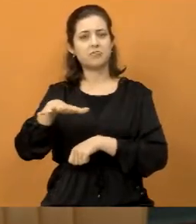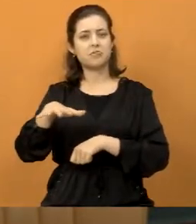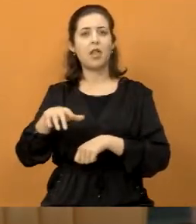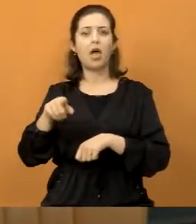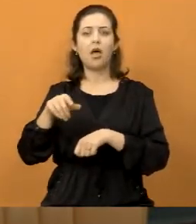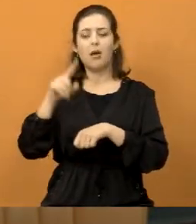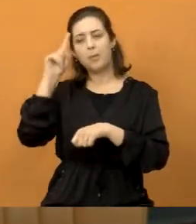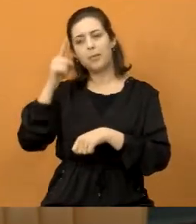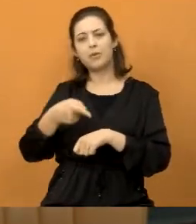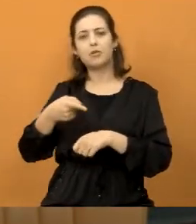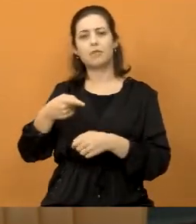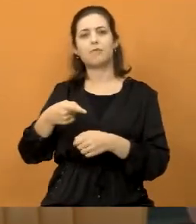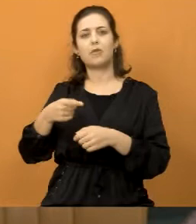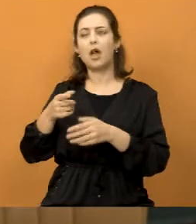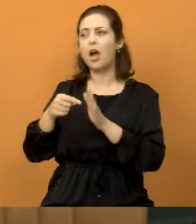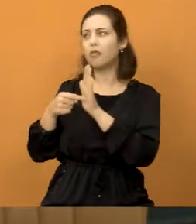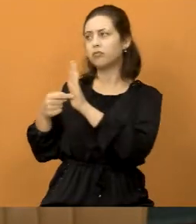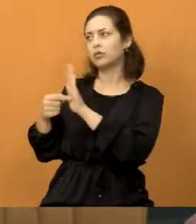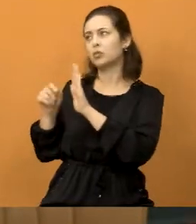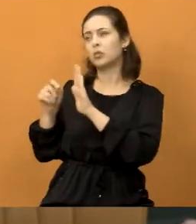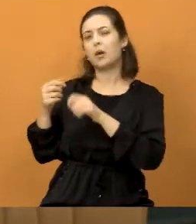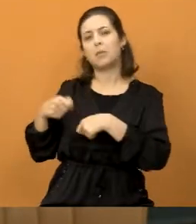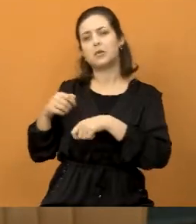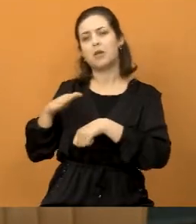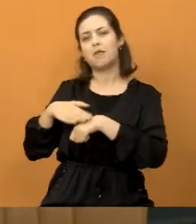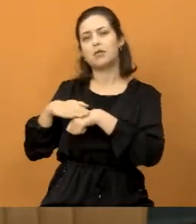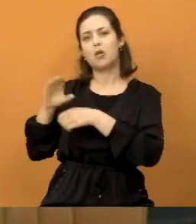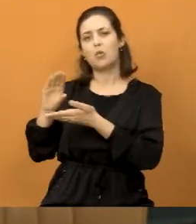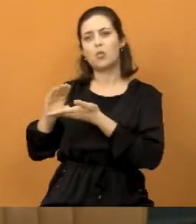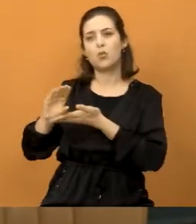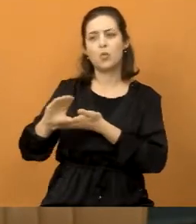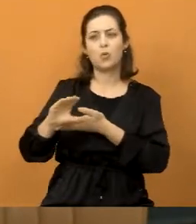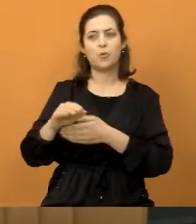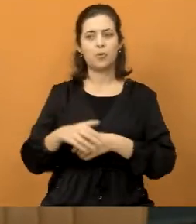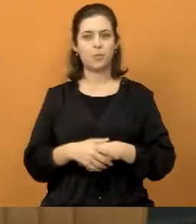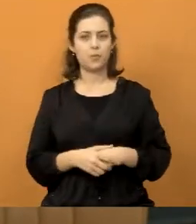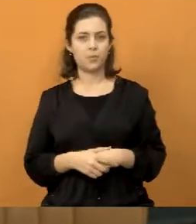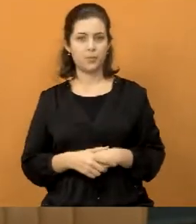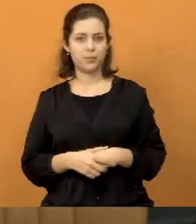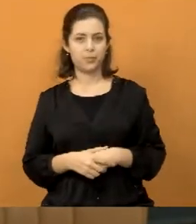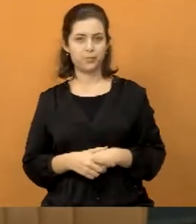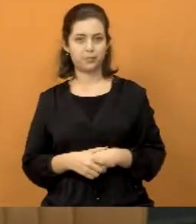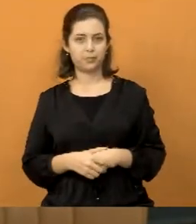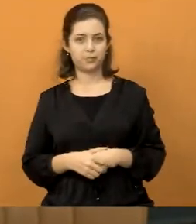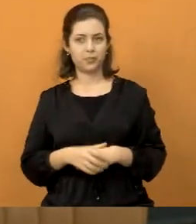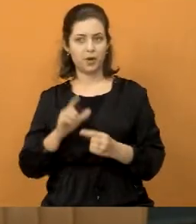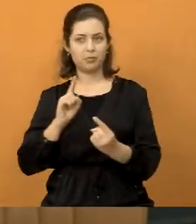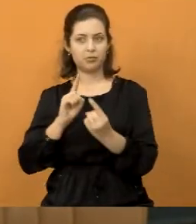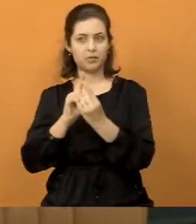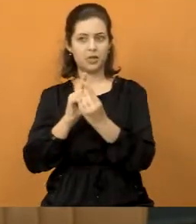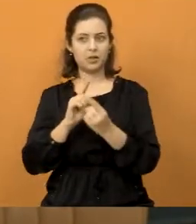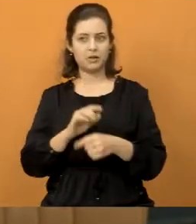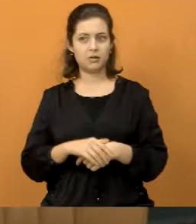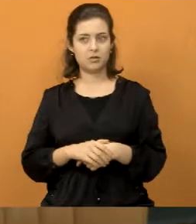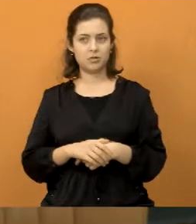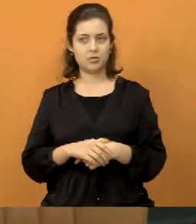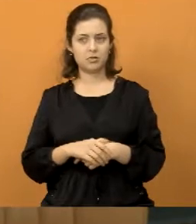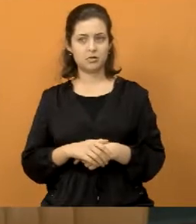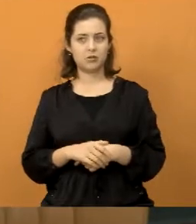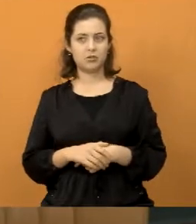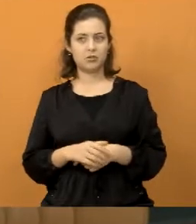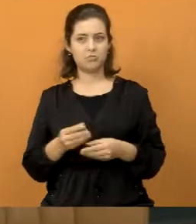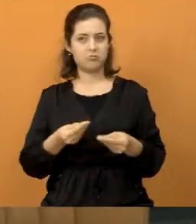e poder indicar essa verba para sanar aquele problema para atender àquela demanda das regiões